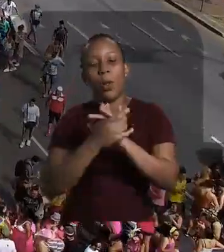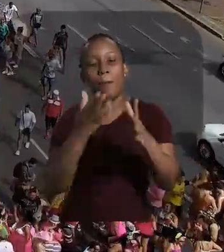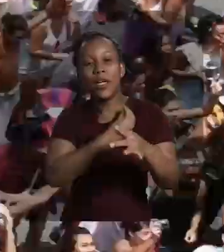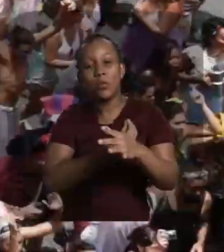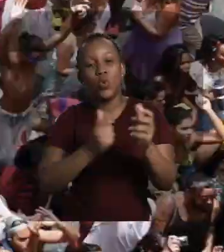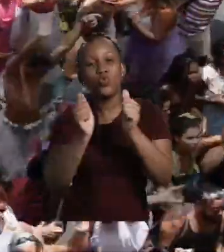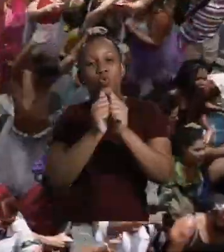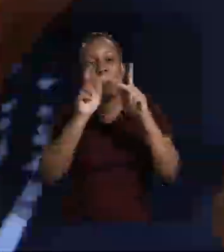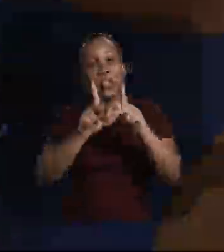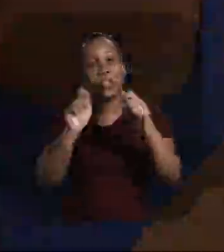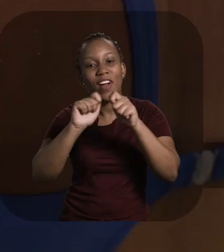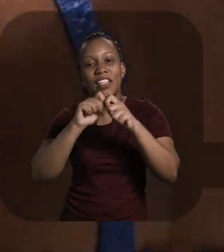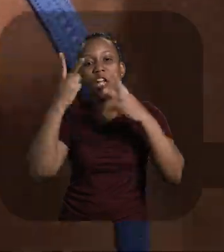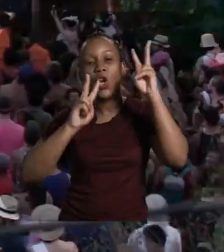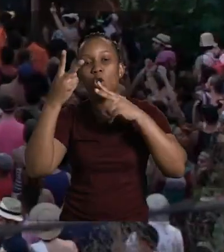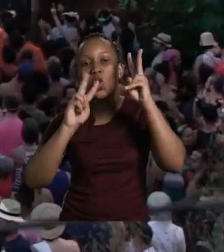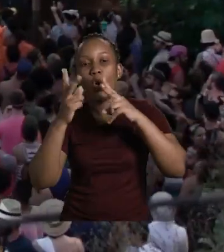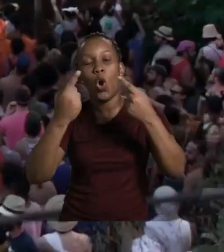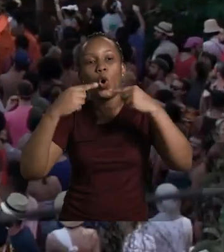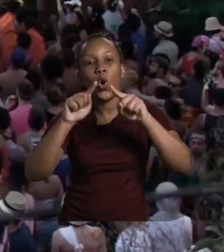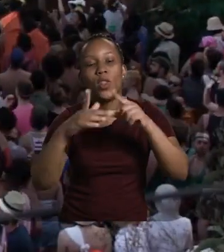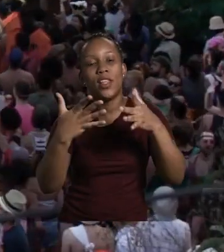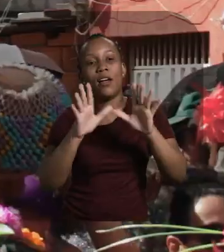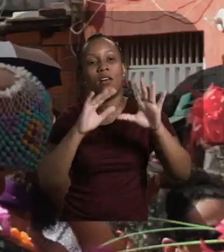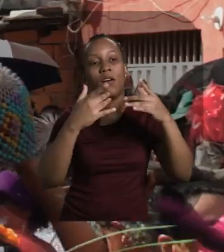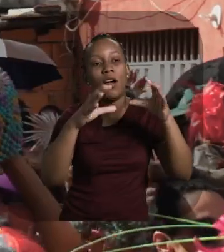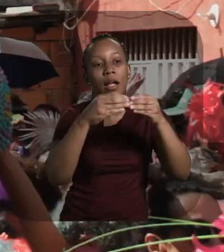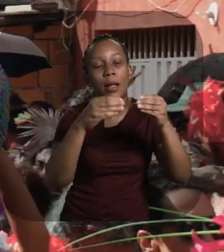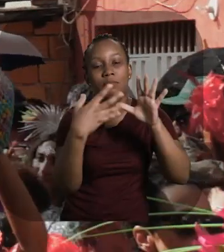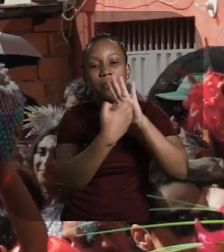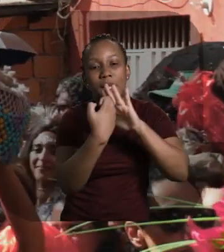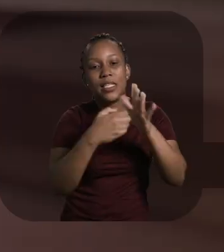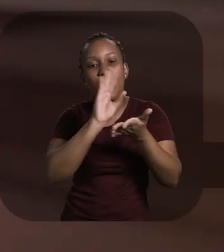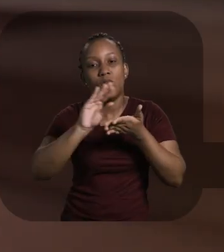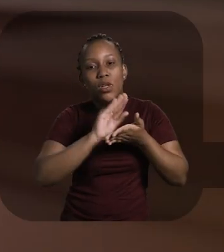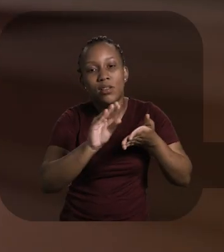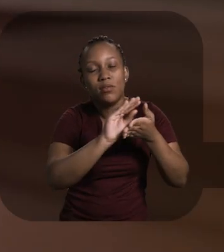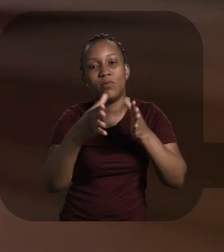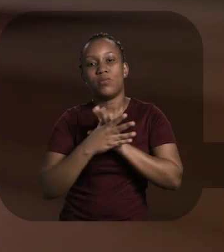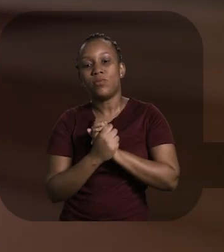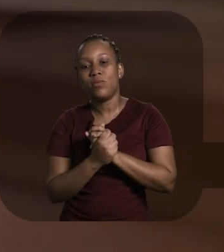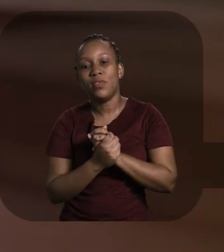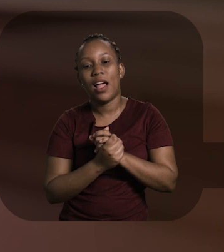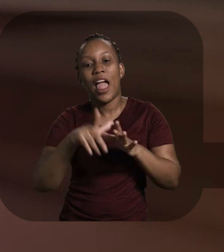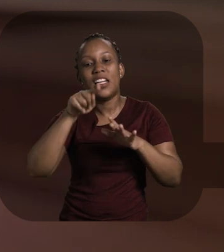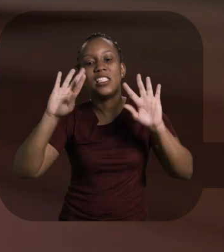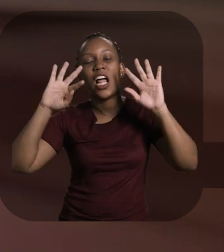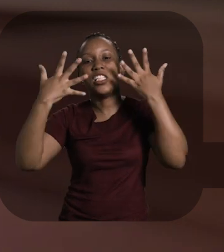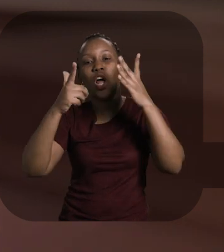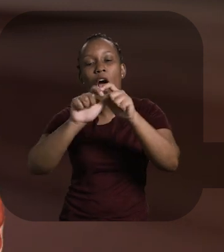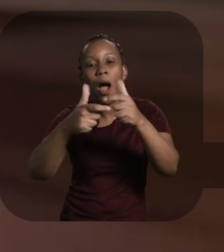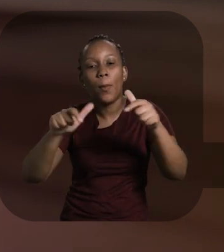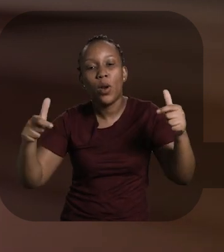dos realizadores do Carnaval na luta contra o monopólio das grandes empresas patrocinadoras. E com ela na Prefeitura, essas